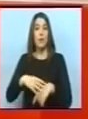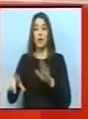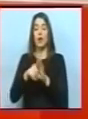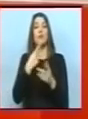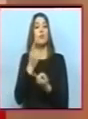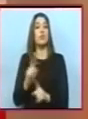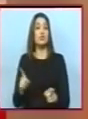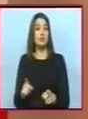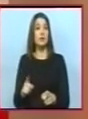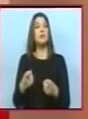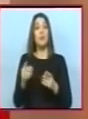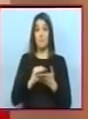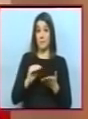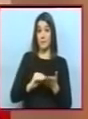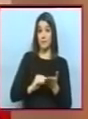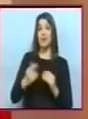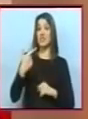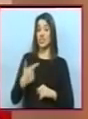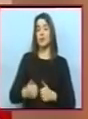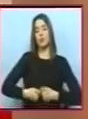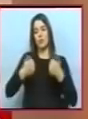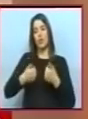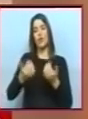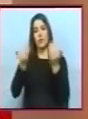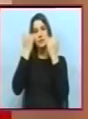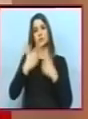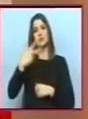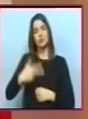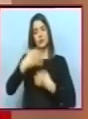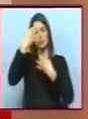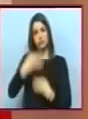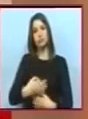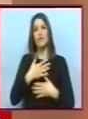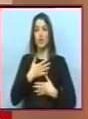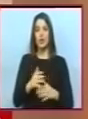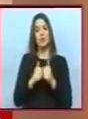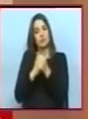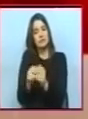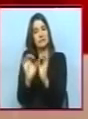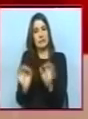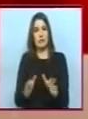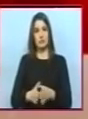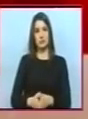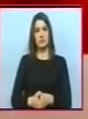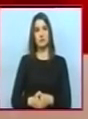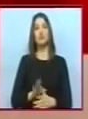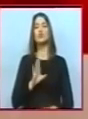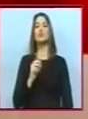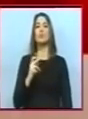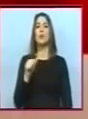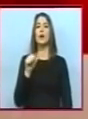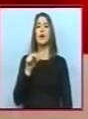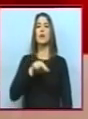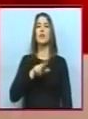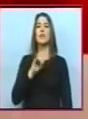para fazer um testamento, então que seja um testamento completamente informado para que a vontade seja exatamente aquela. Joaquim, e quais são essas regras que a